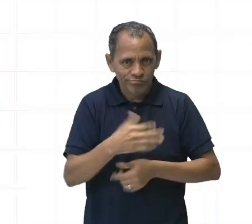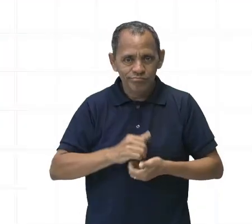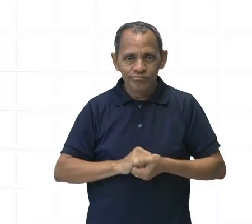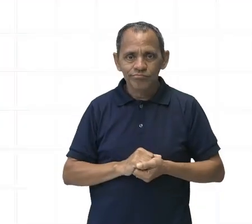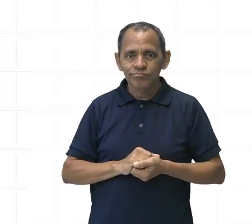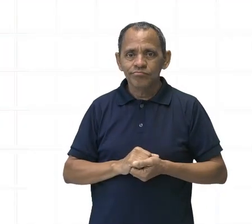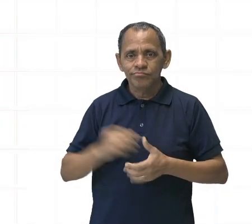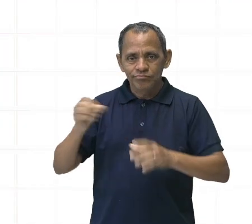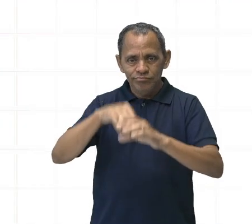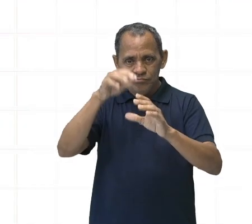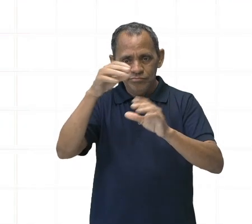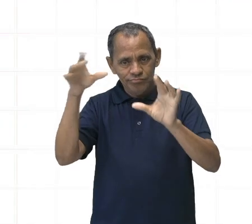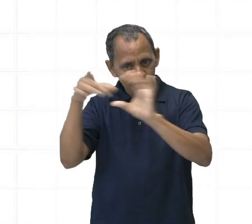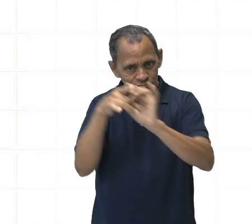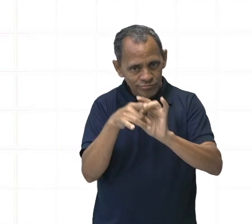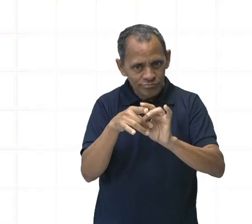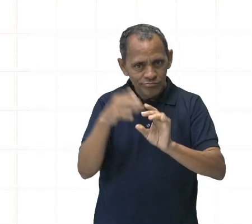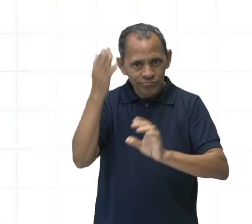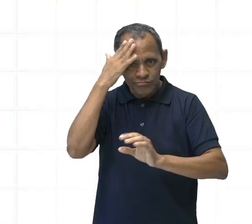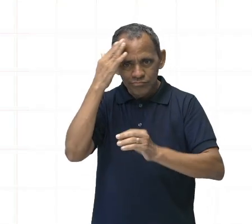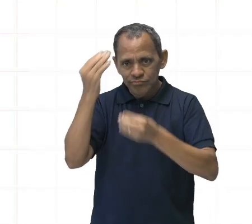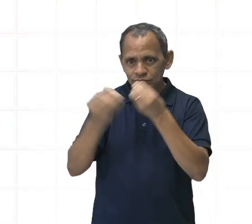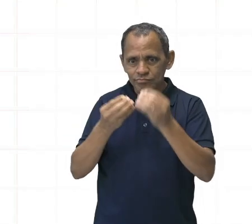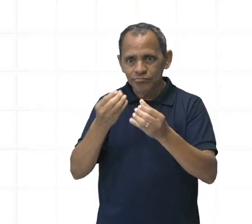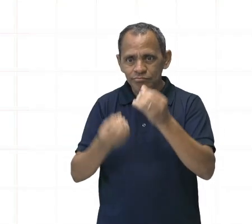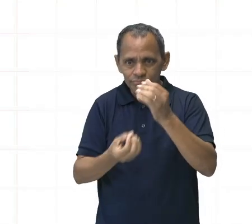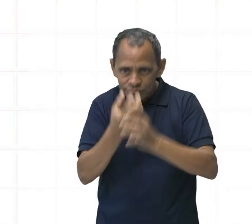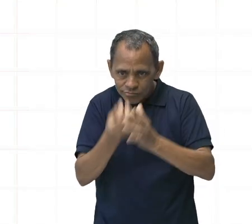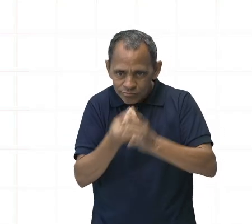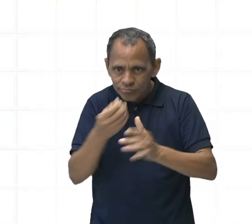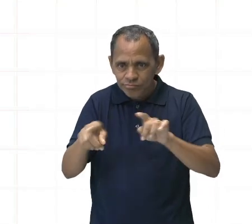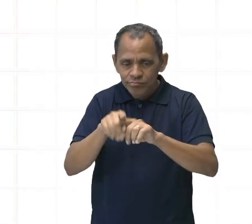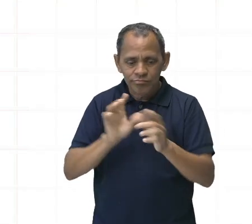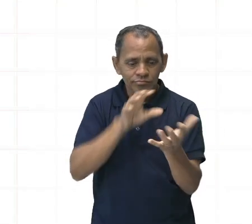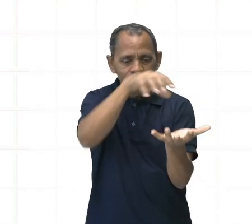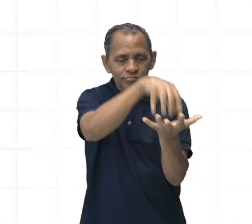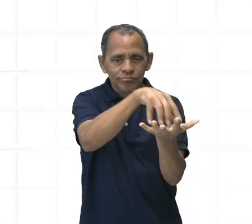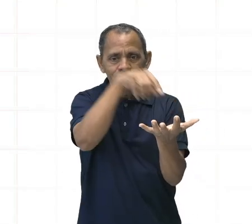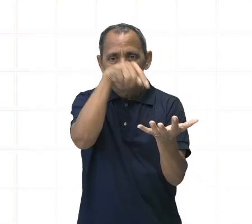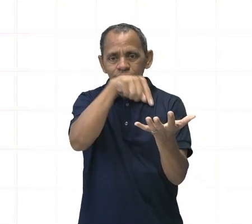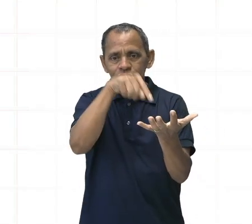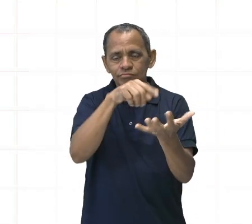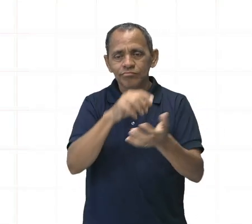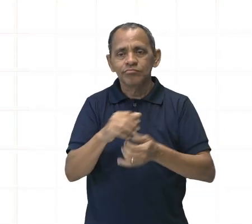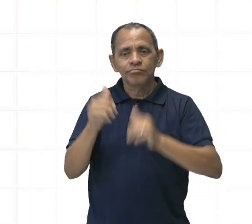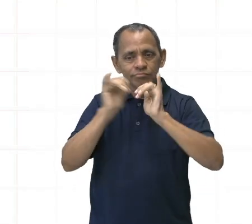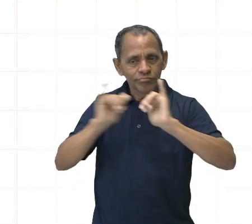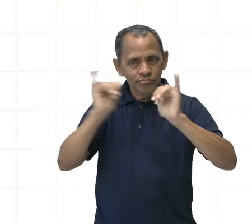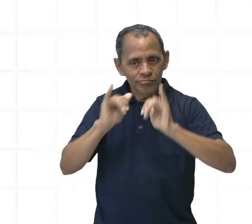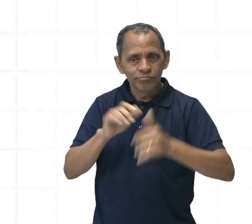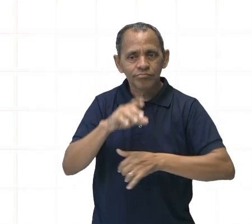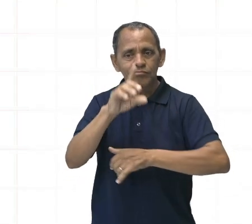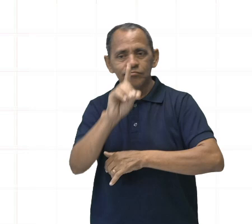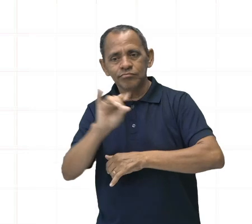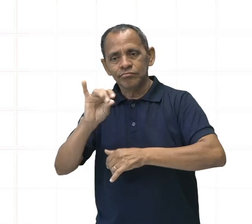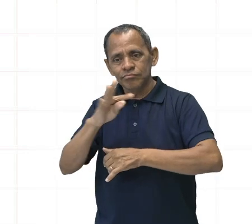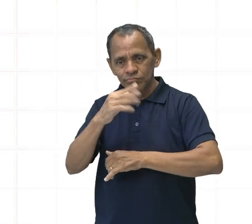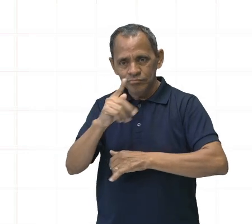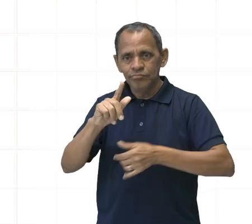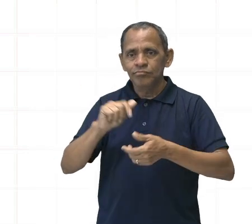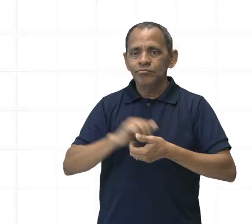texto, entender então essa questão da criação desse Departamento de Imprensa e Propaganda, o DIP, que foi